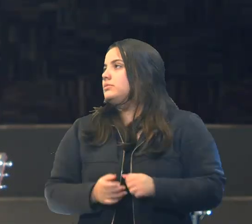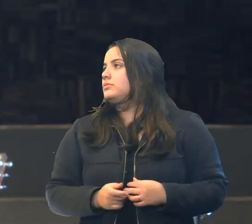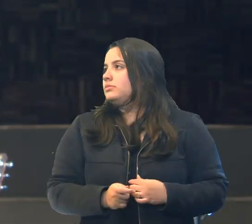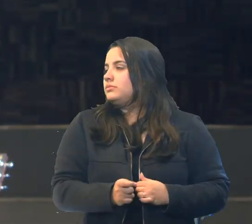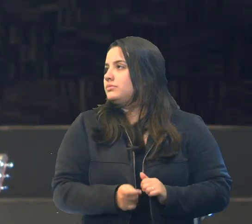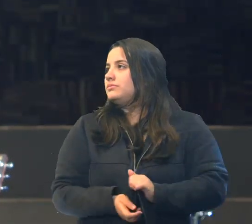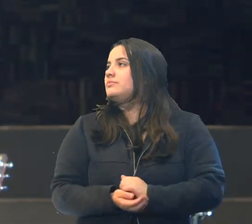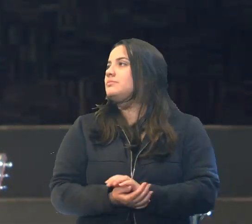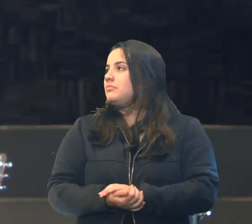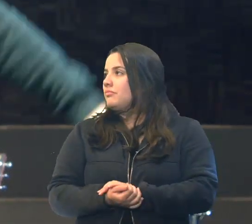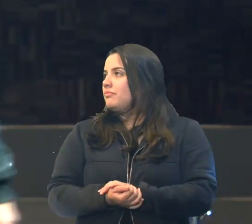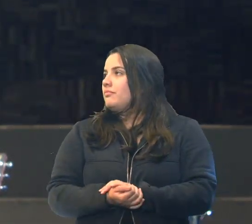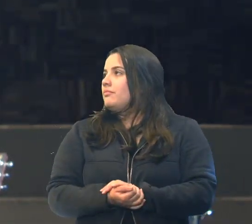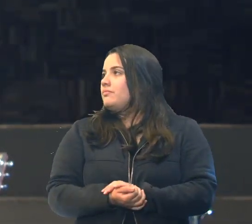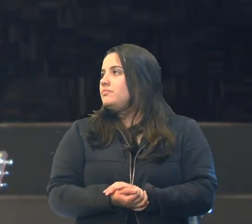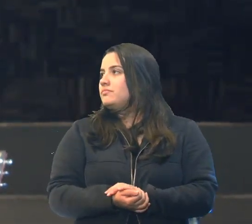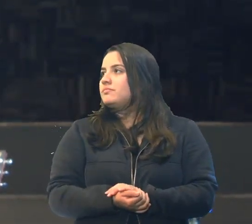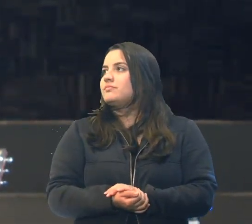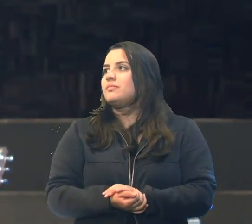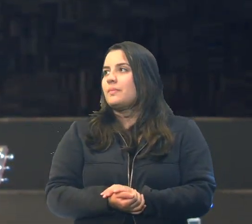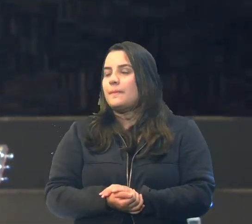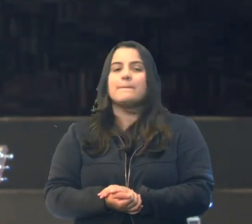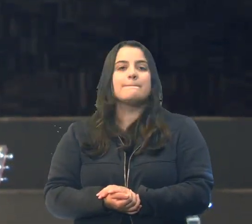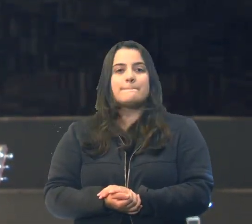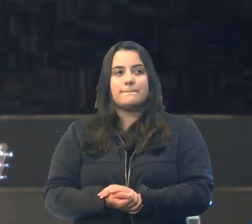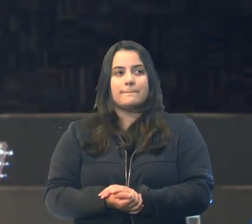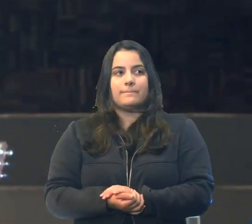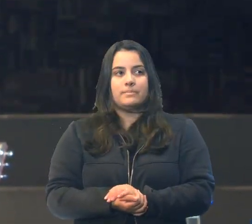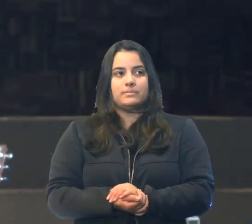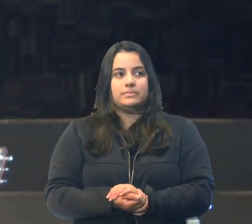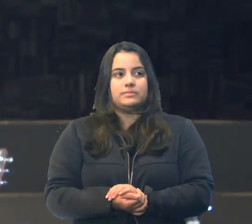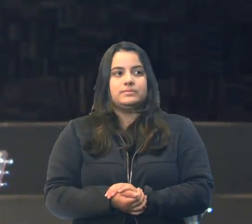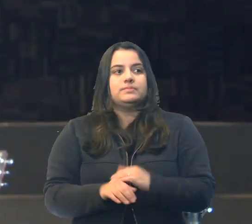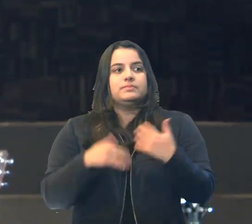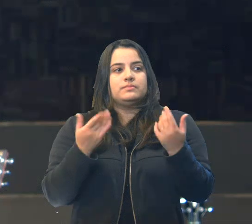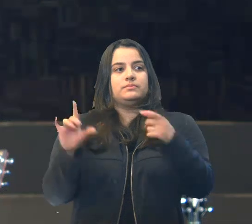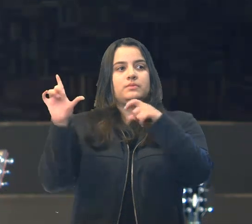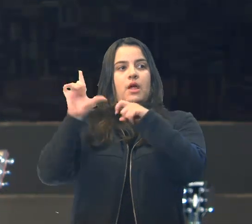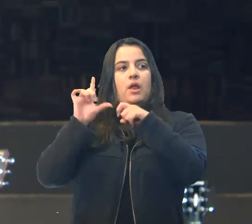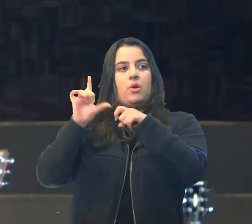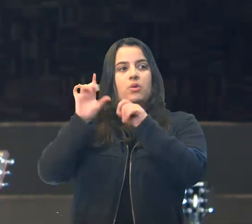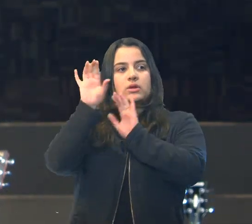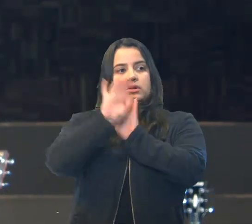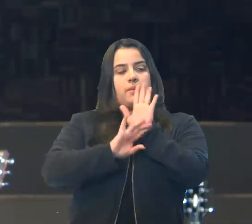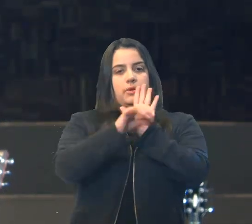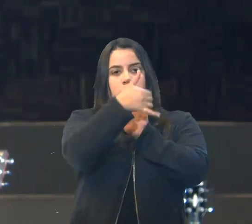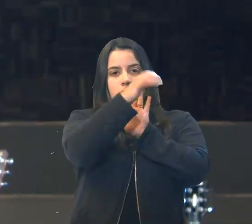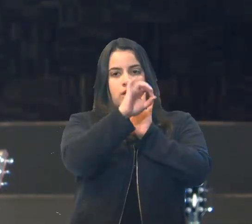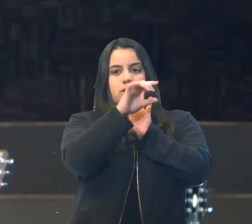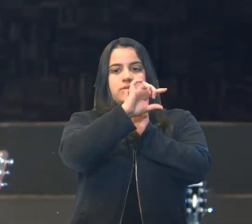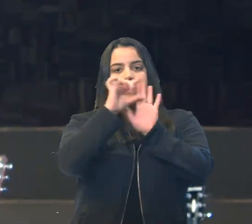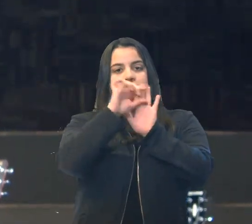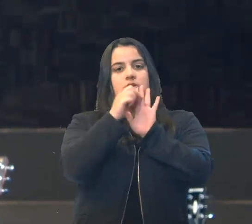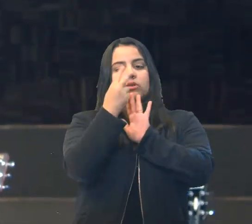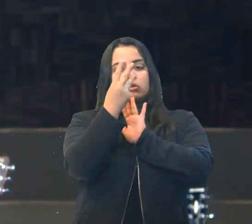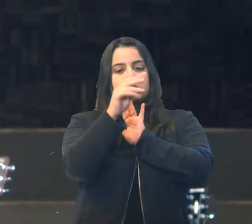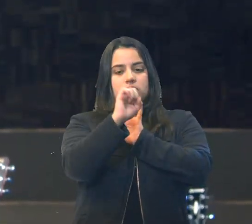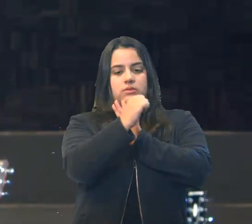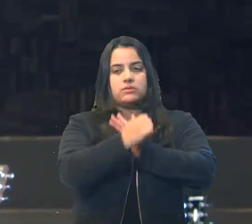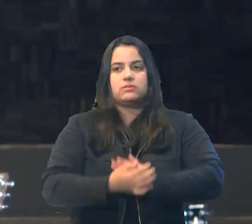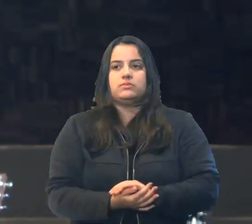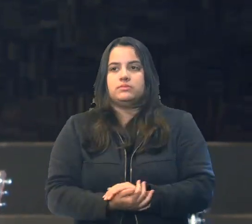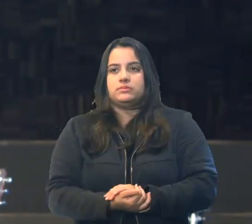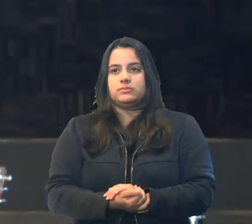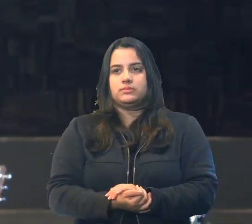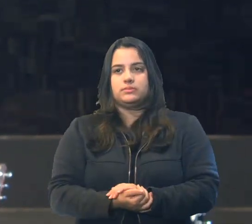Ê, coisa linda, hein? Bom demais. Vamos lá. Lucas 10, 38. Silêncio, vamos ouvir a palavra de